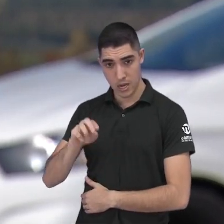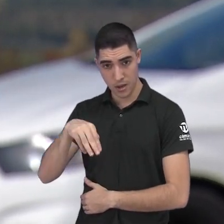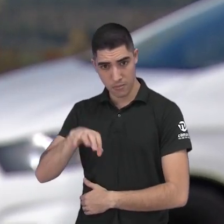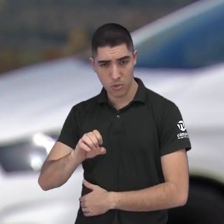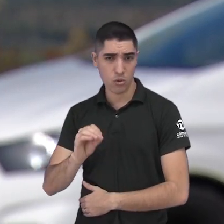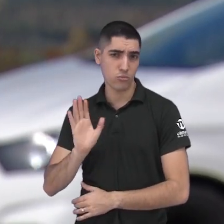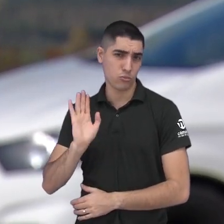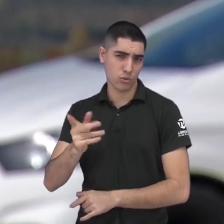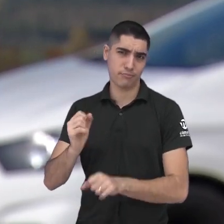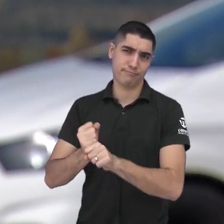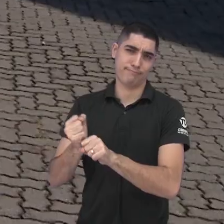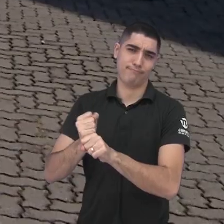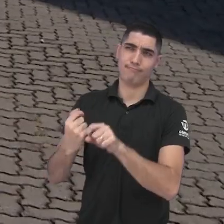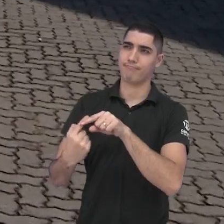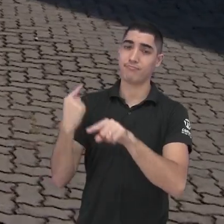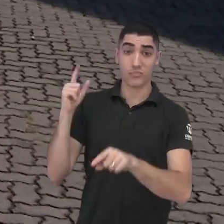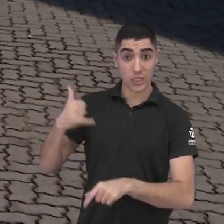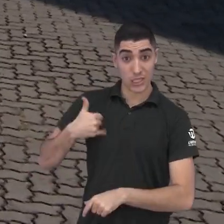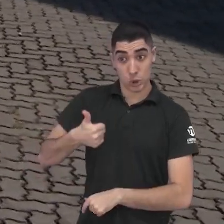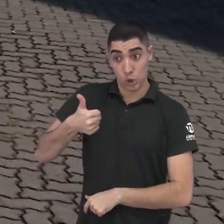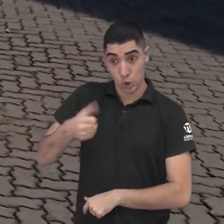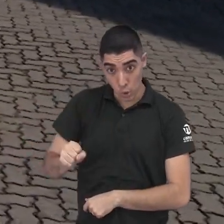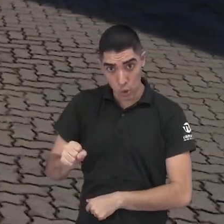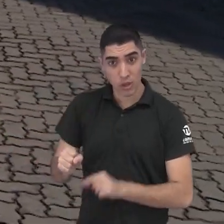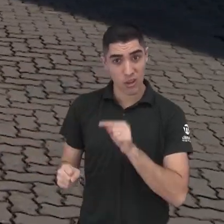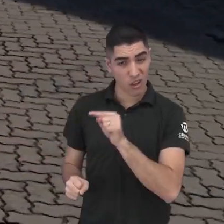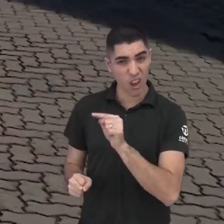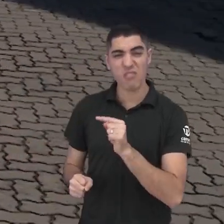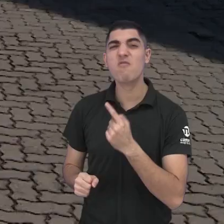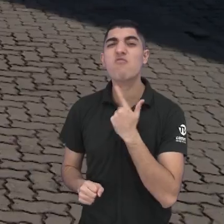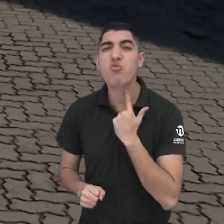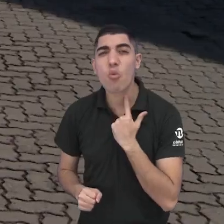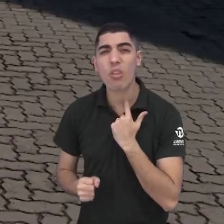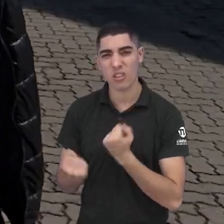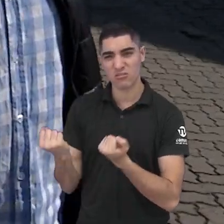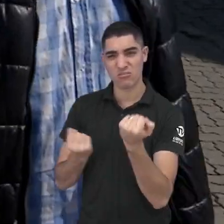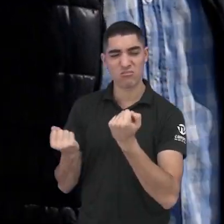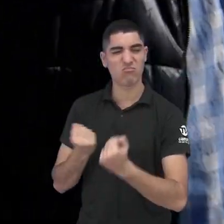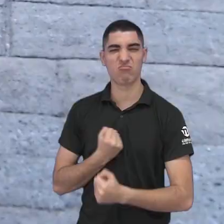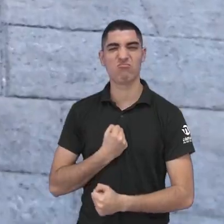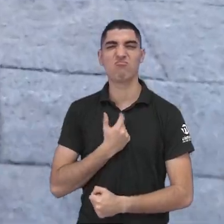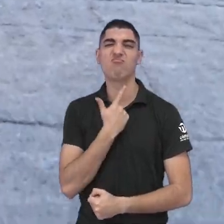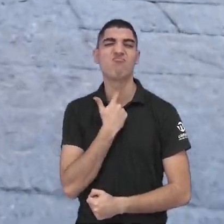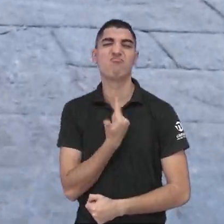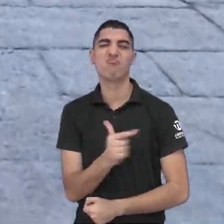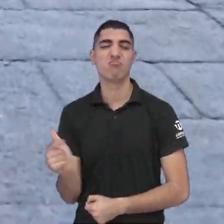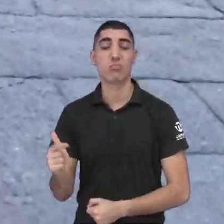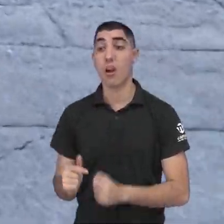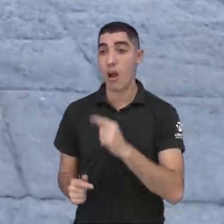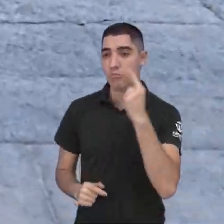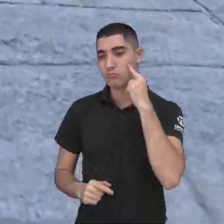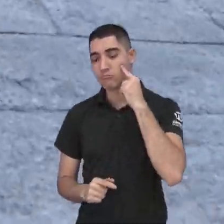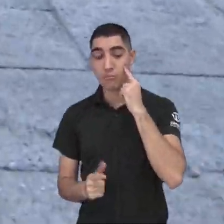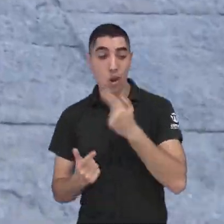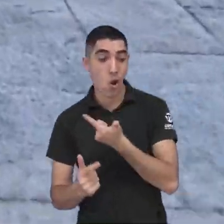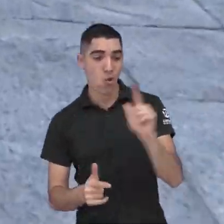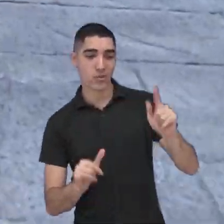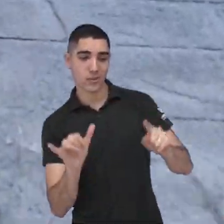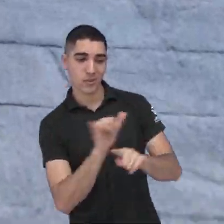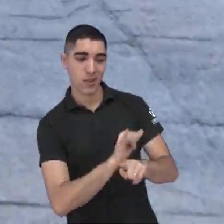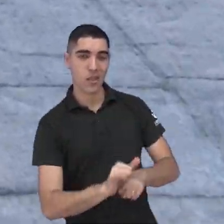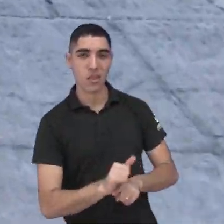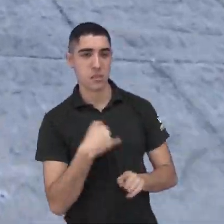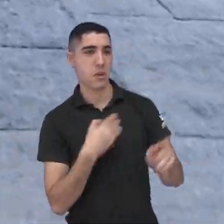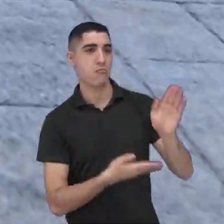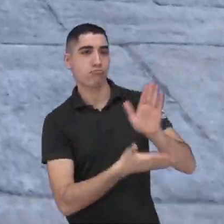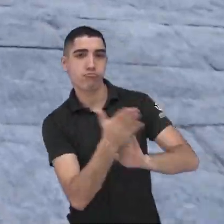dos habilitados há anos. Quando fez 18, não teve interesse em dirigir. Em vez disso, encontrou